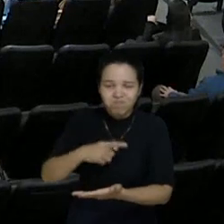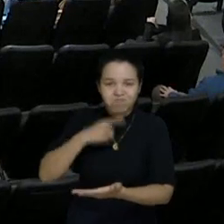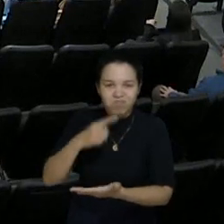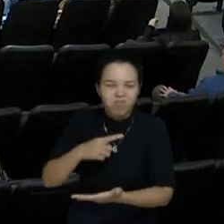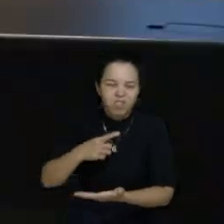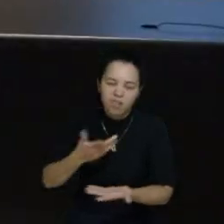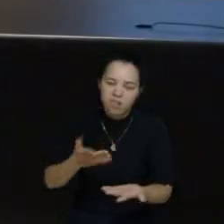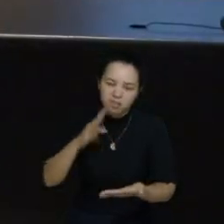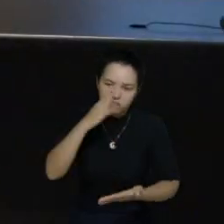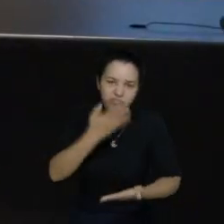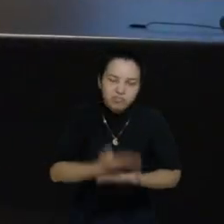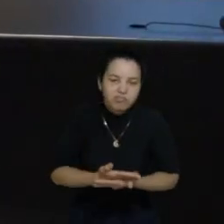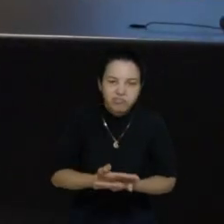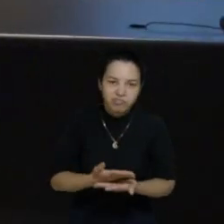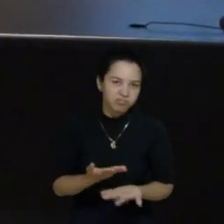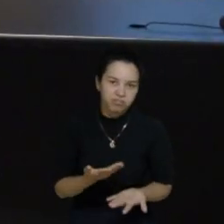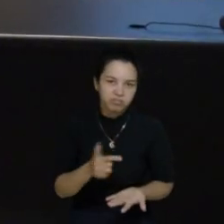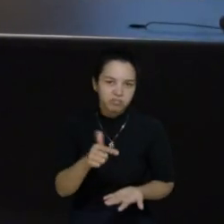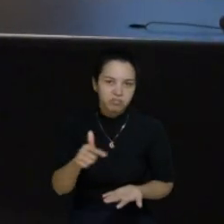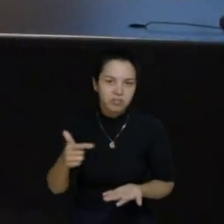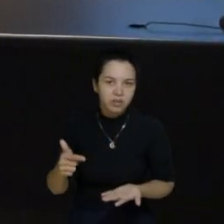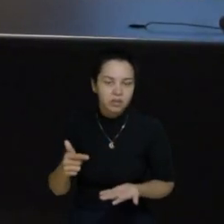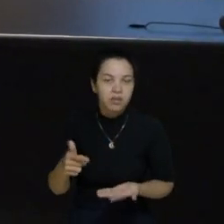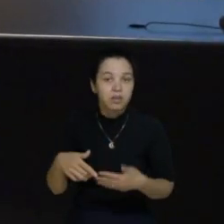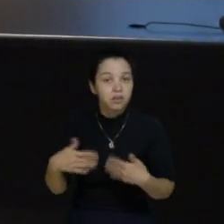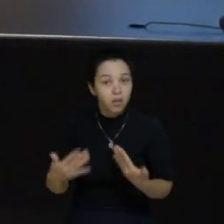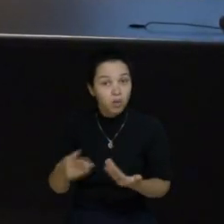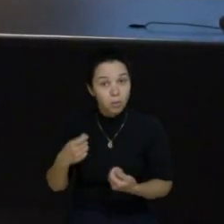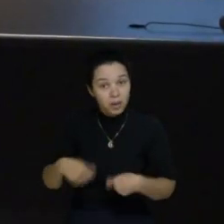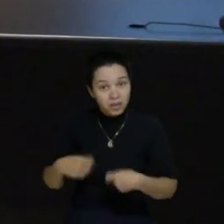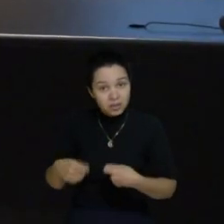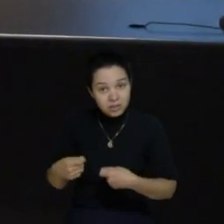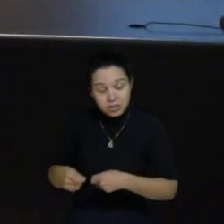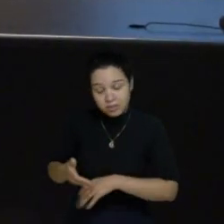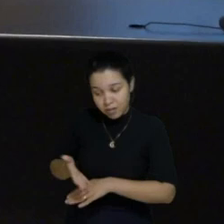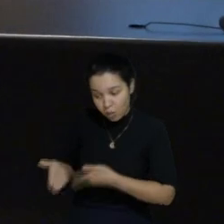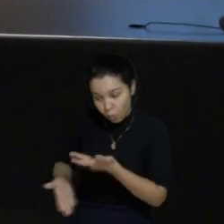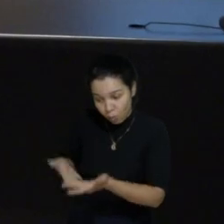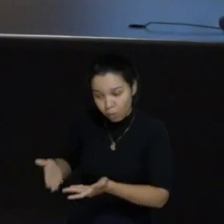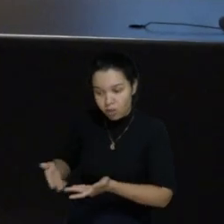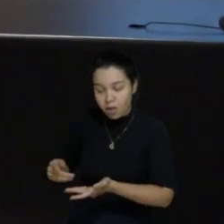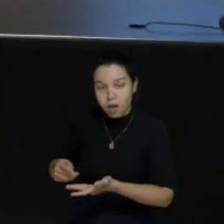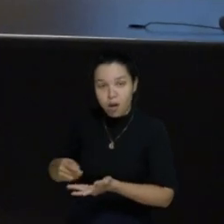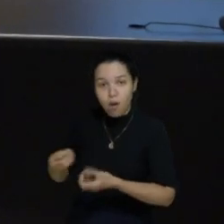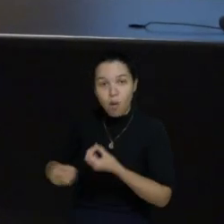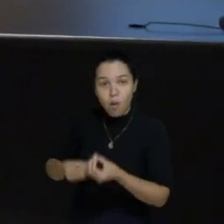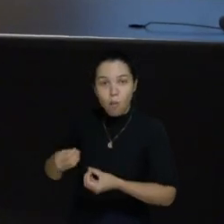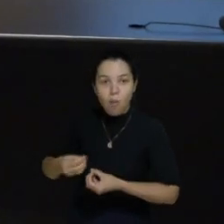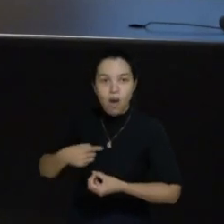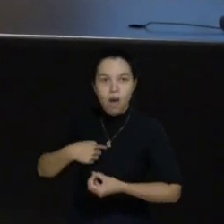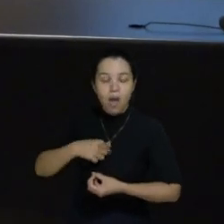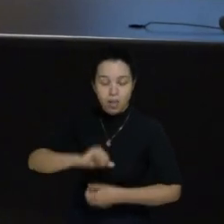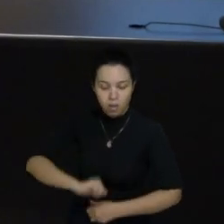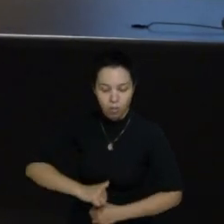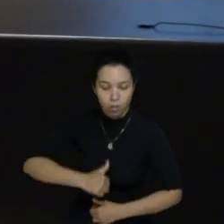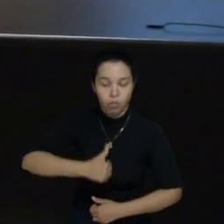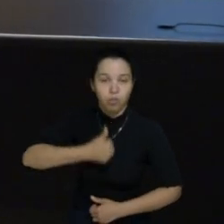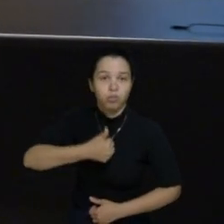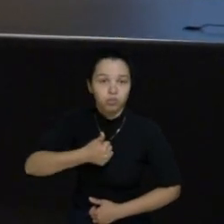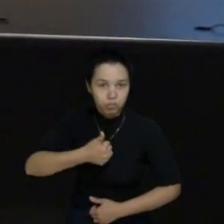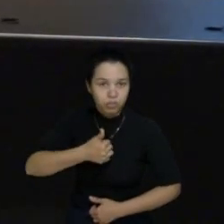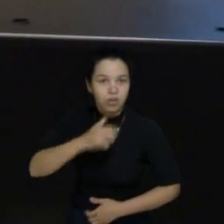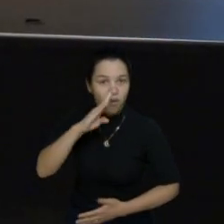mesmo então muitas vezes você precisa trabalhar com aquela criança muito mais a questão da autoestima para depois você entrar com qualquer questão